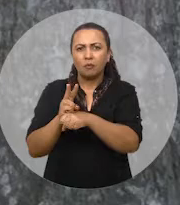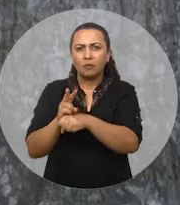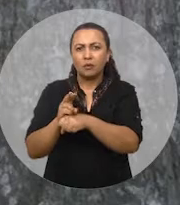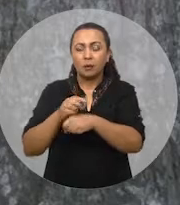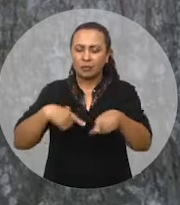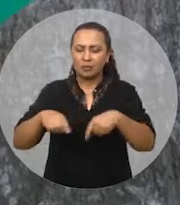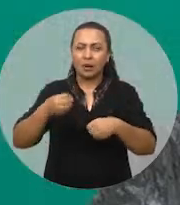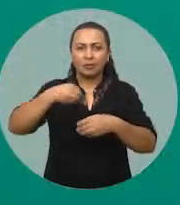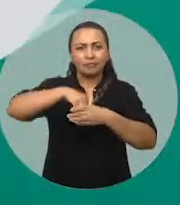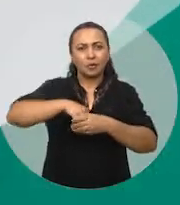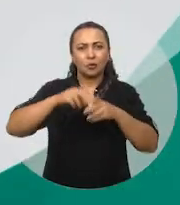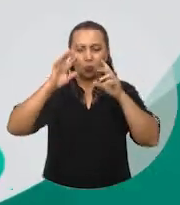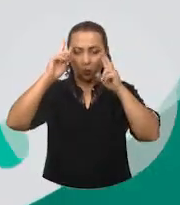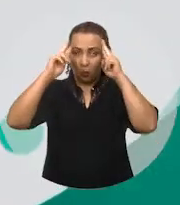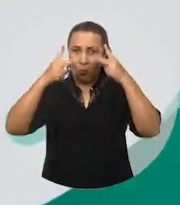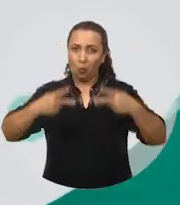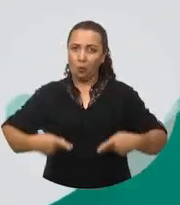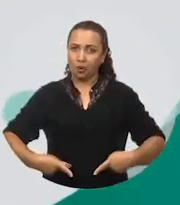nosso organismo.